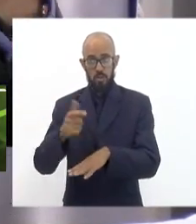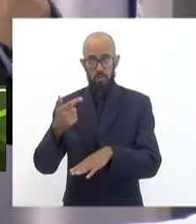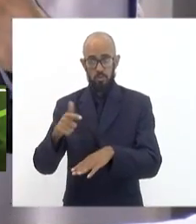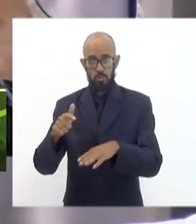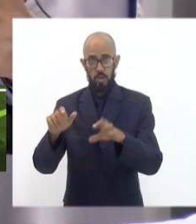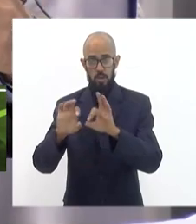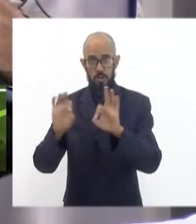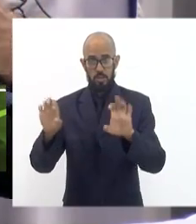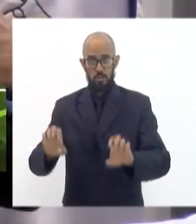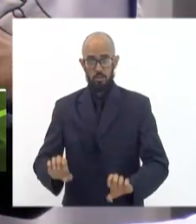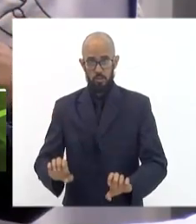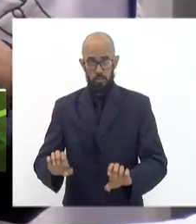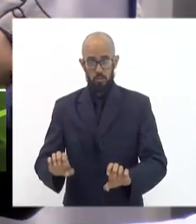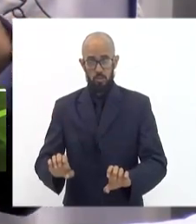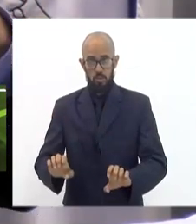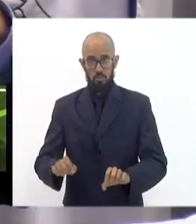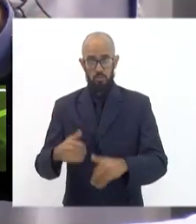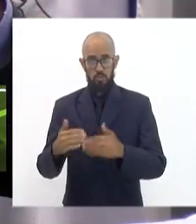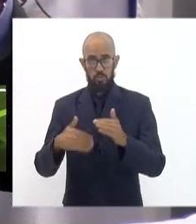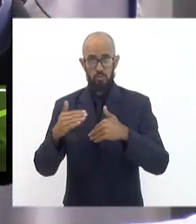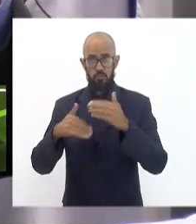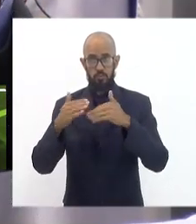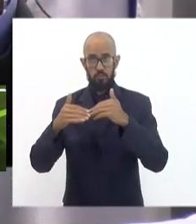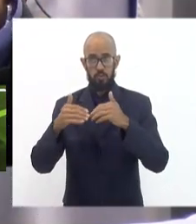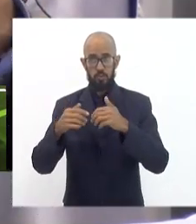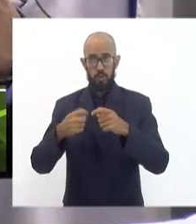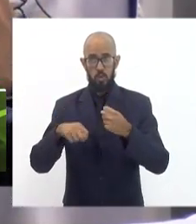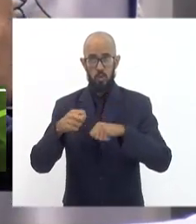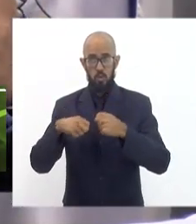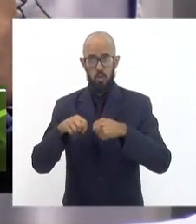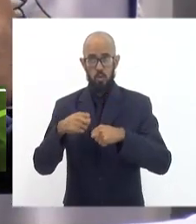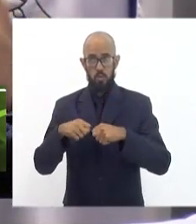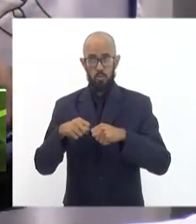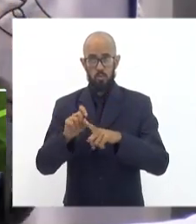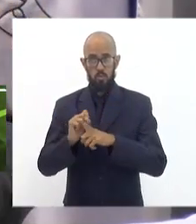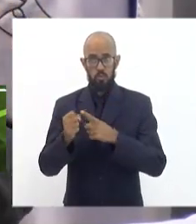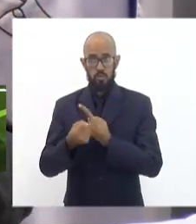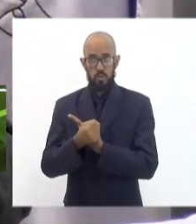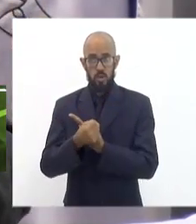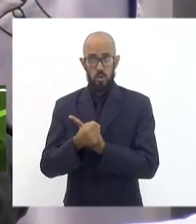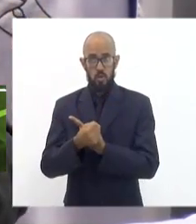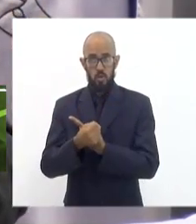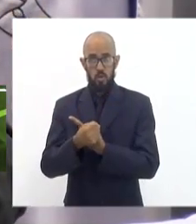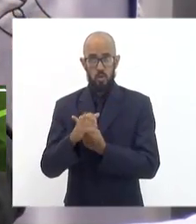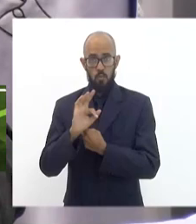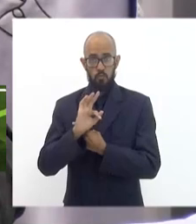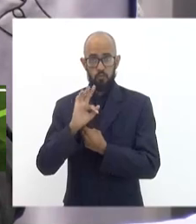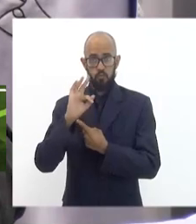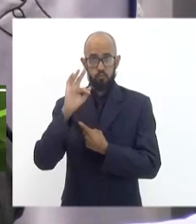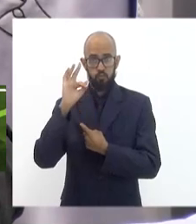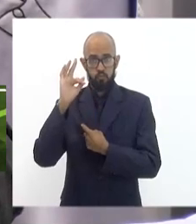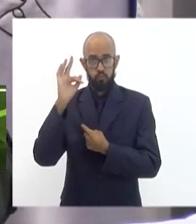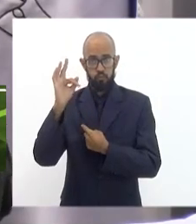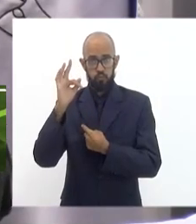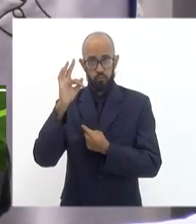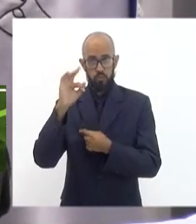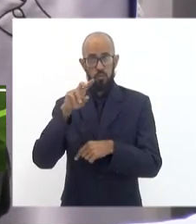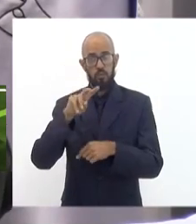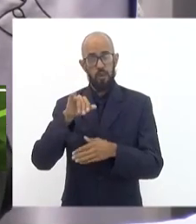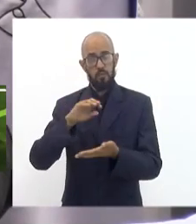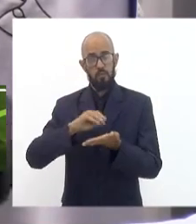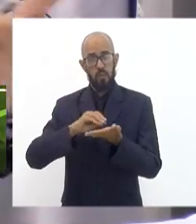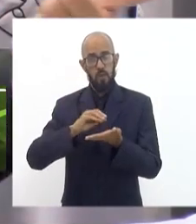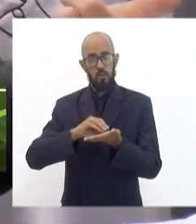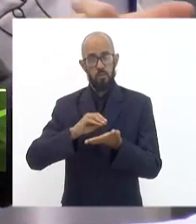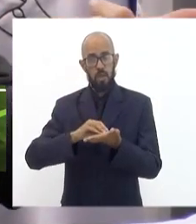estrutura para o seu desenvolvimento econômico-social lá na frente vai